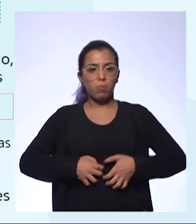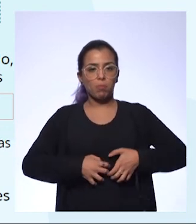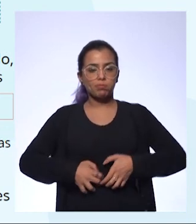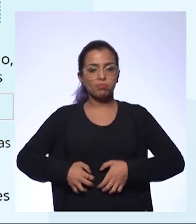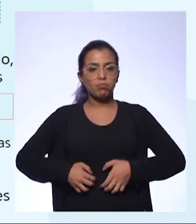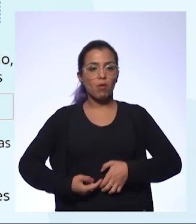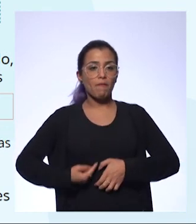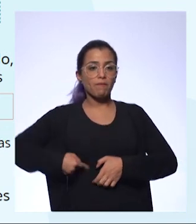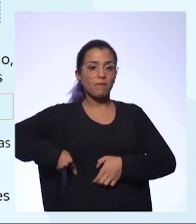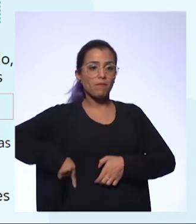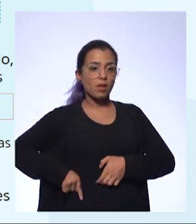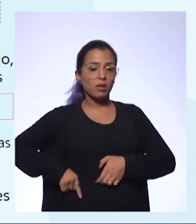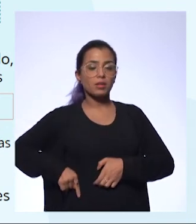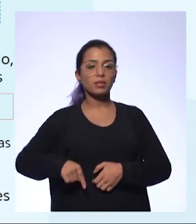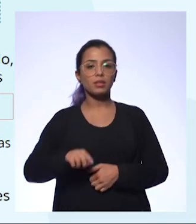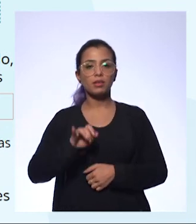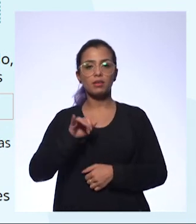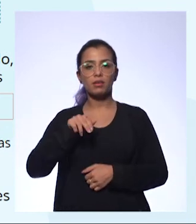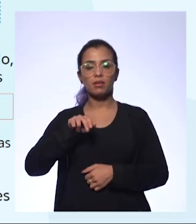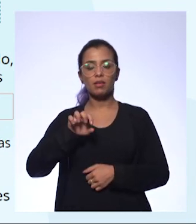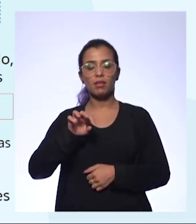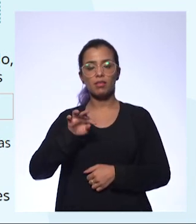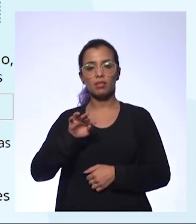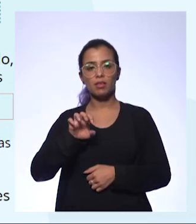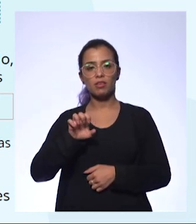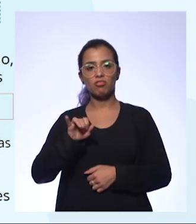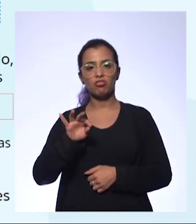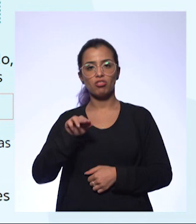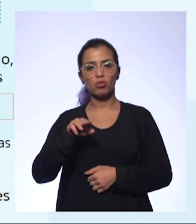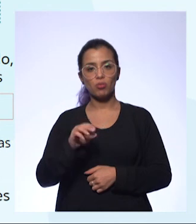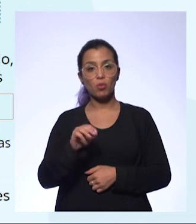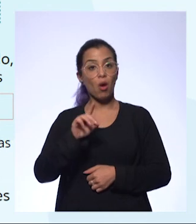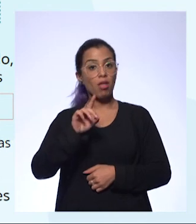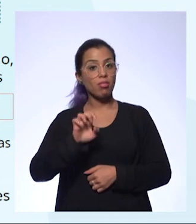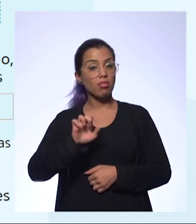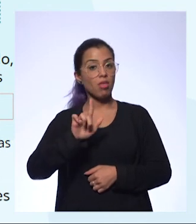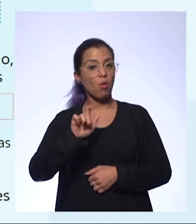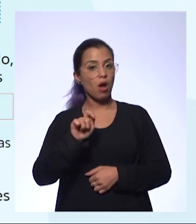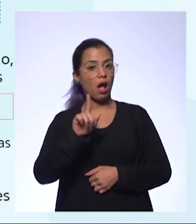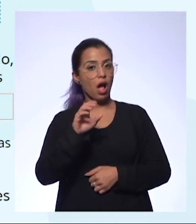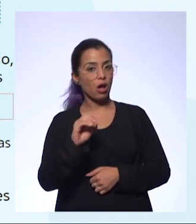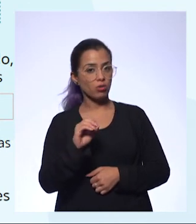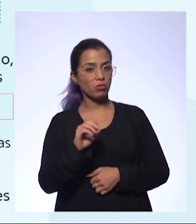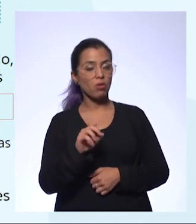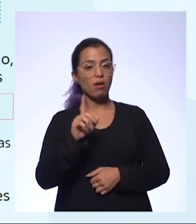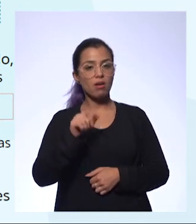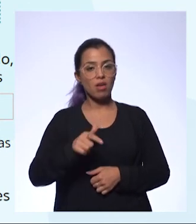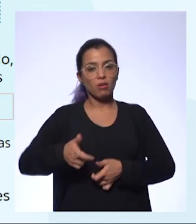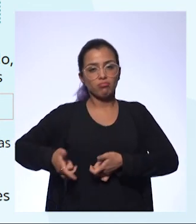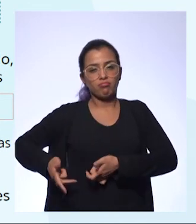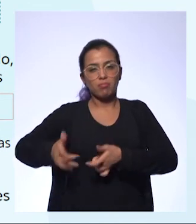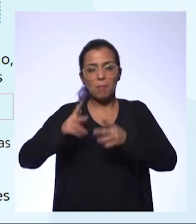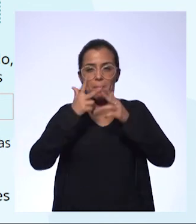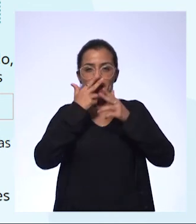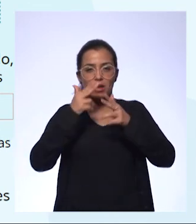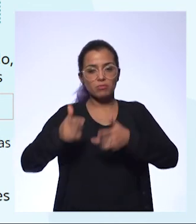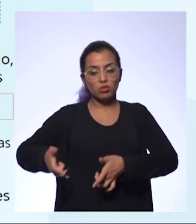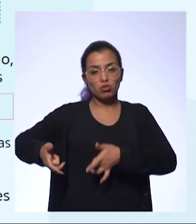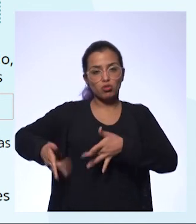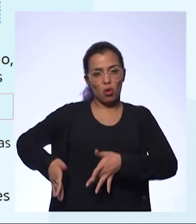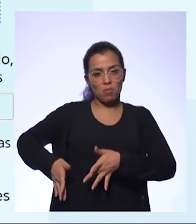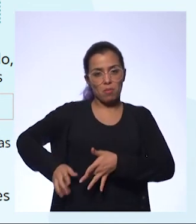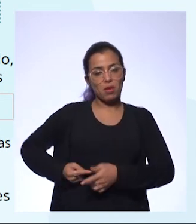intestino delgado, né? Ali onde a gente tem o restante desse processo de digestão, tá?